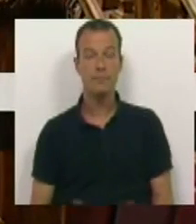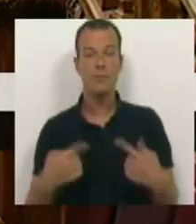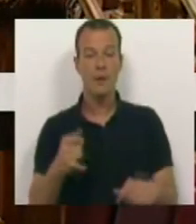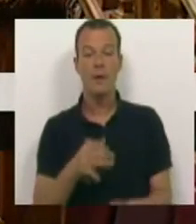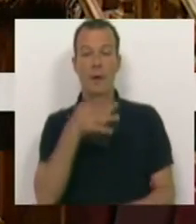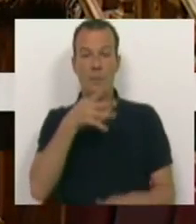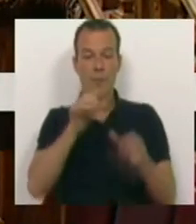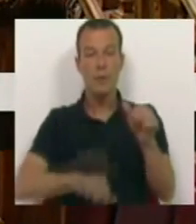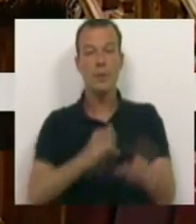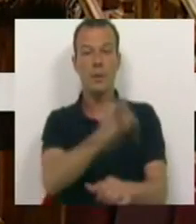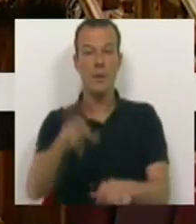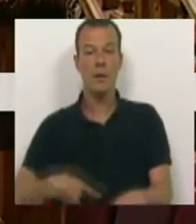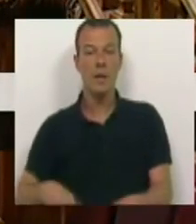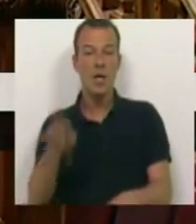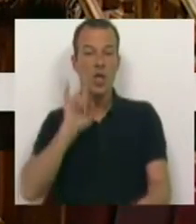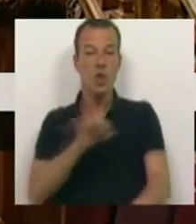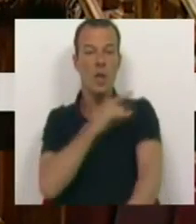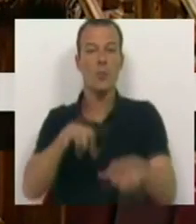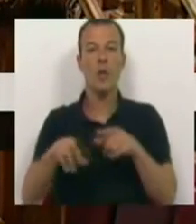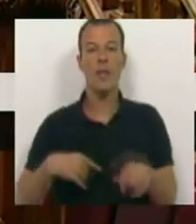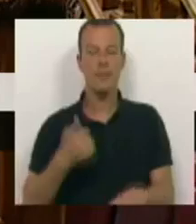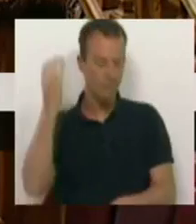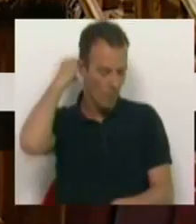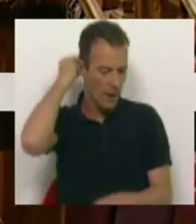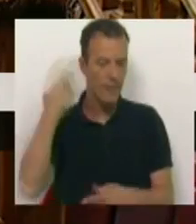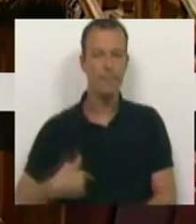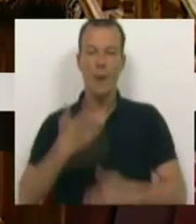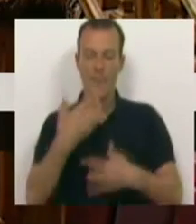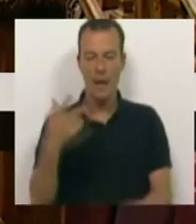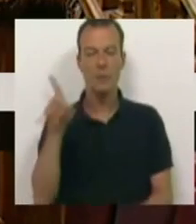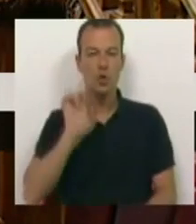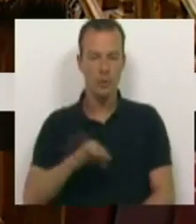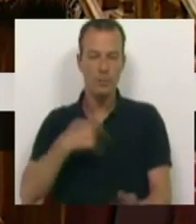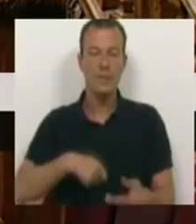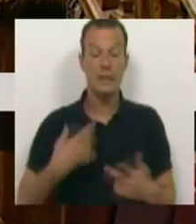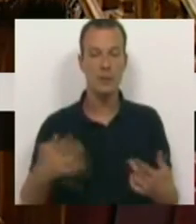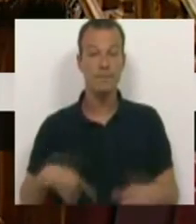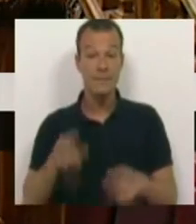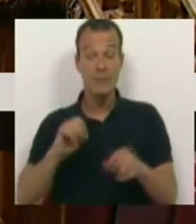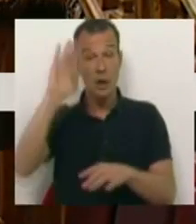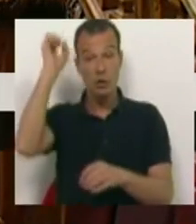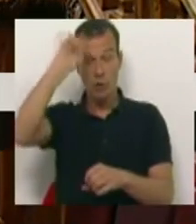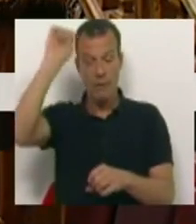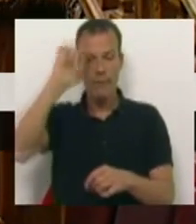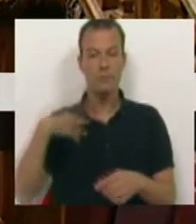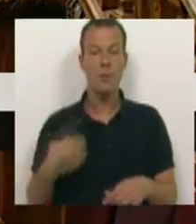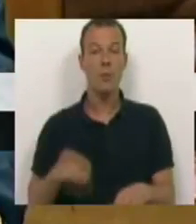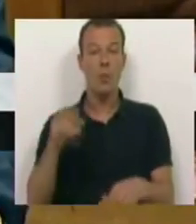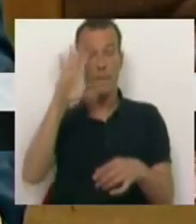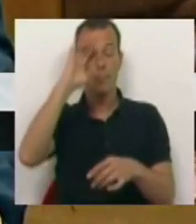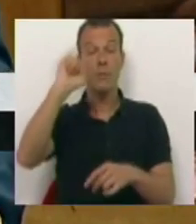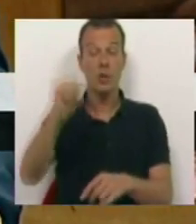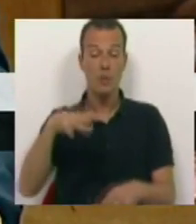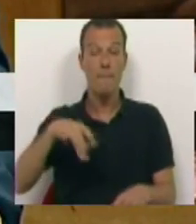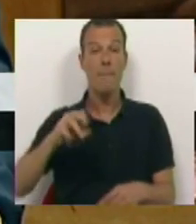Tem a palavra a senhora deputada Mariana Mortágua. Muito obrigada, Sr. Presidente. Senhoras e senhores deputados, em janeiro o Ministro Mário Centeno